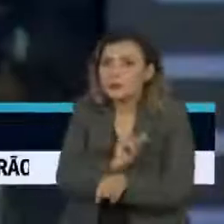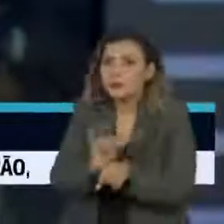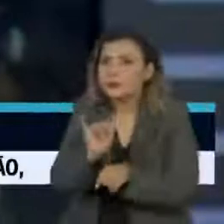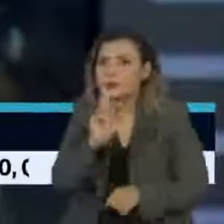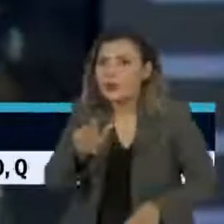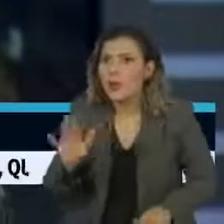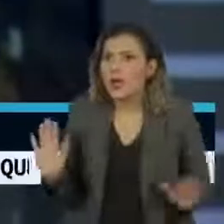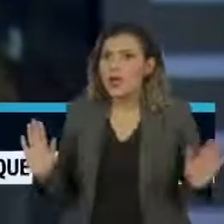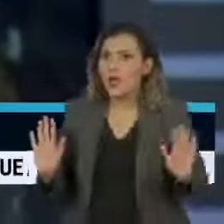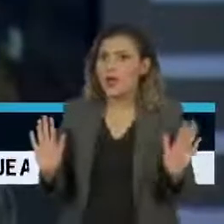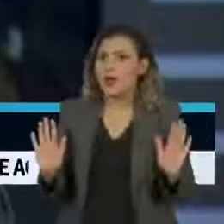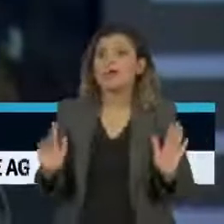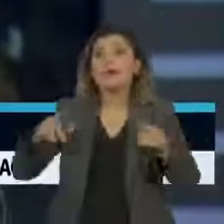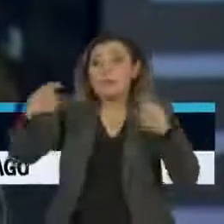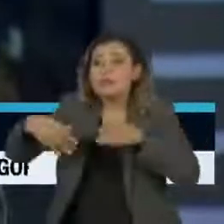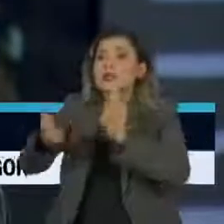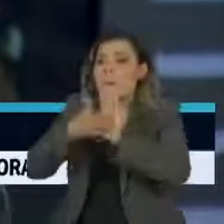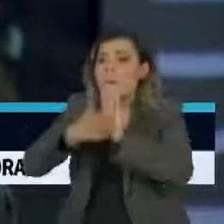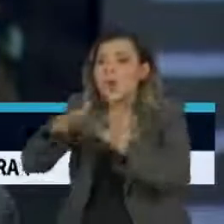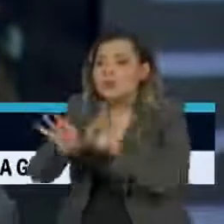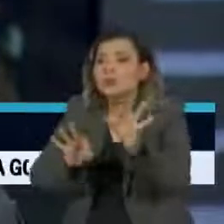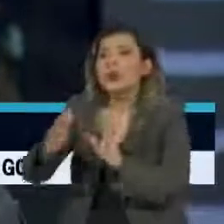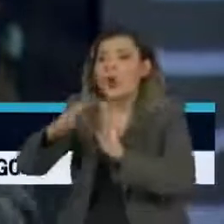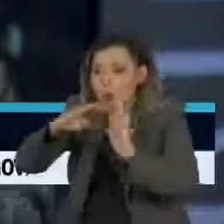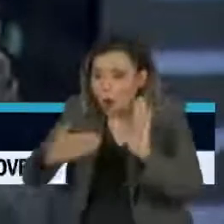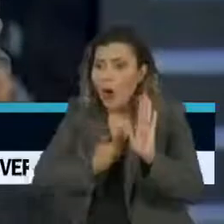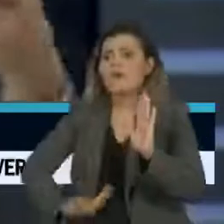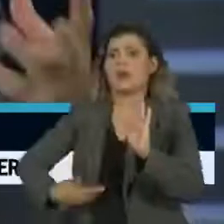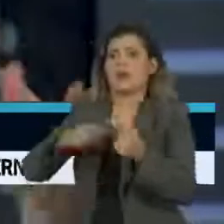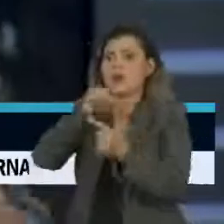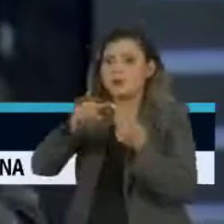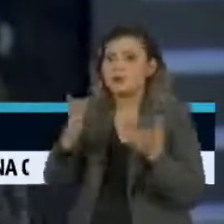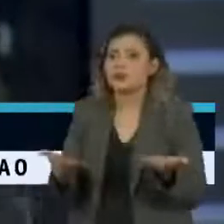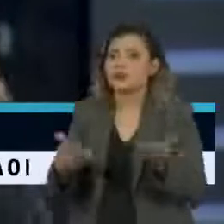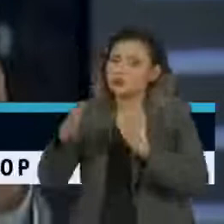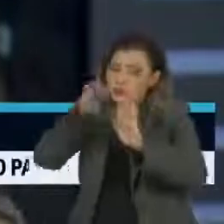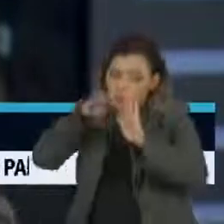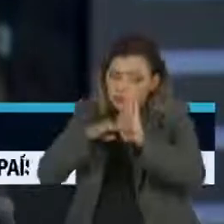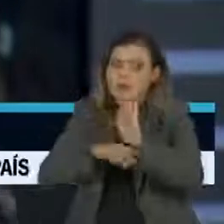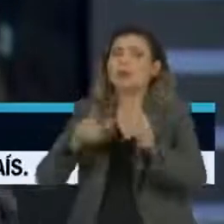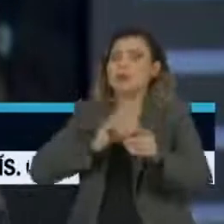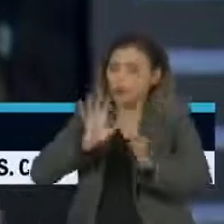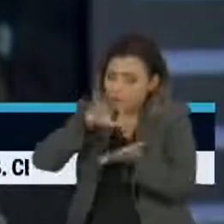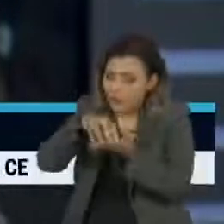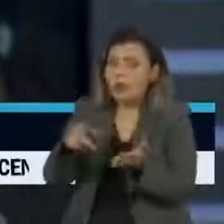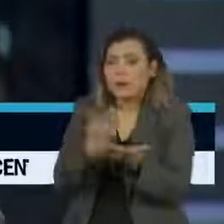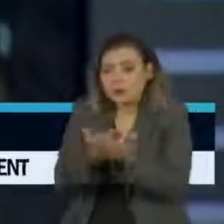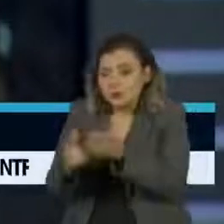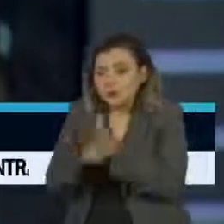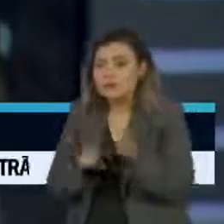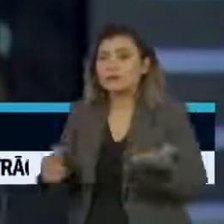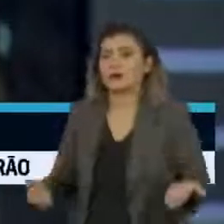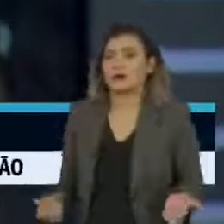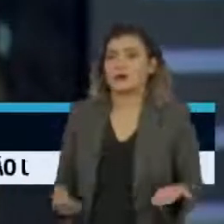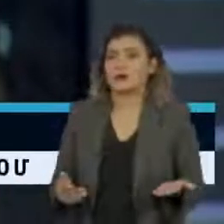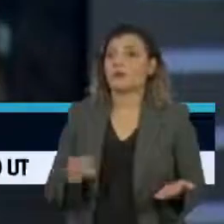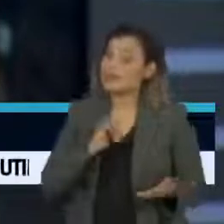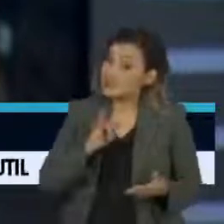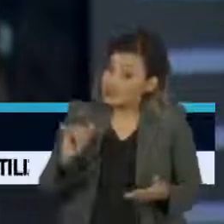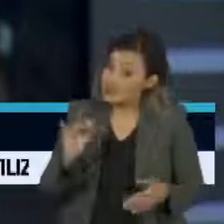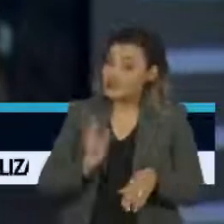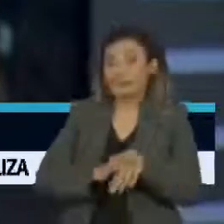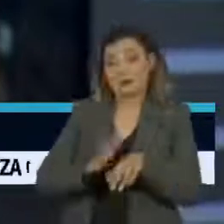Esses caras foram eleitos para ter um plano de governo, se supõe isso, né? Tem institutos, ministérios para estudar. Né? Se eles têm